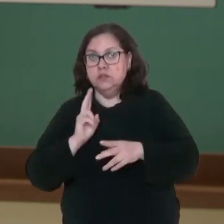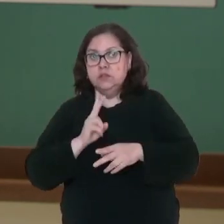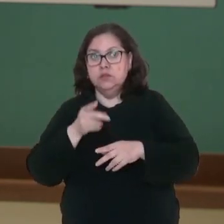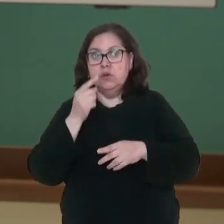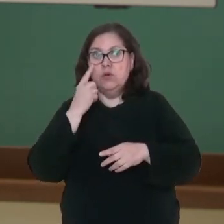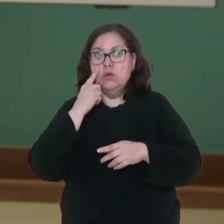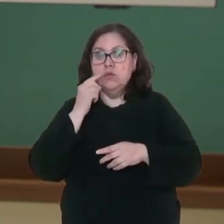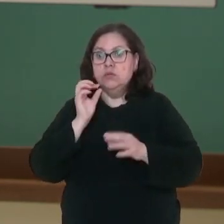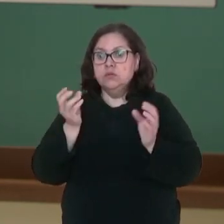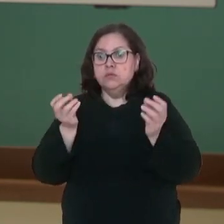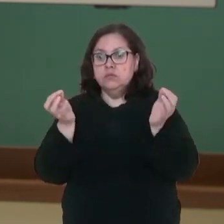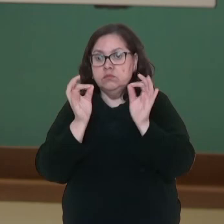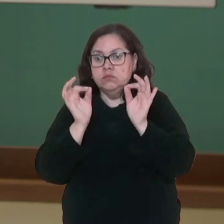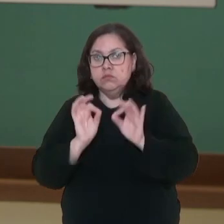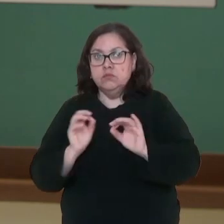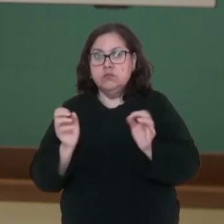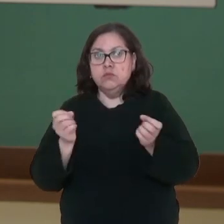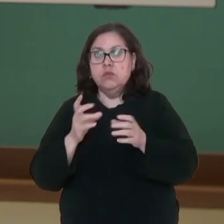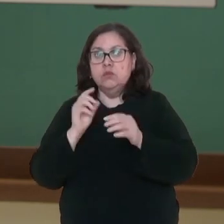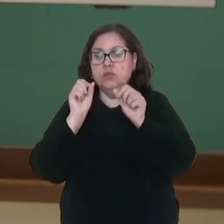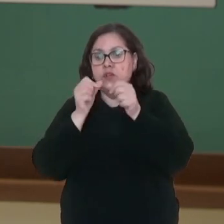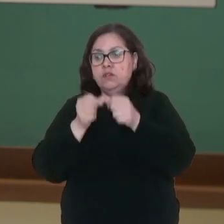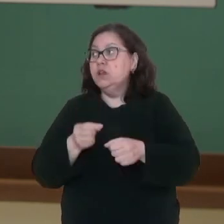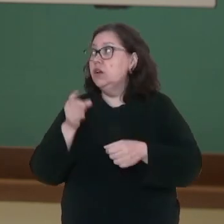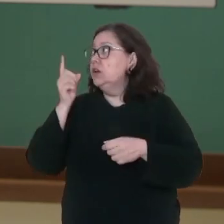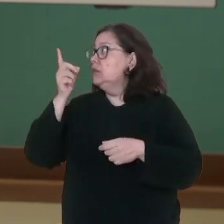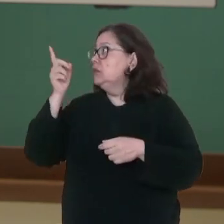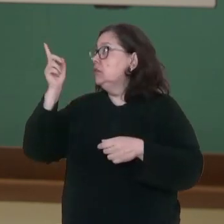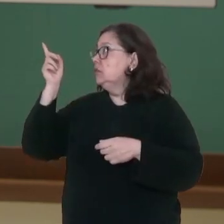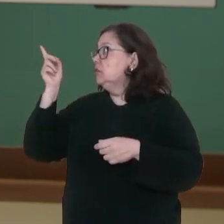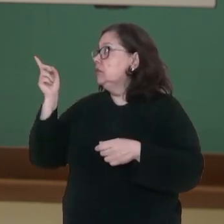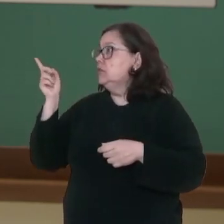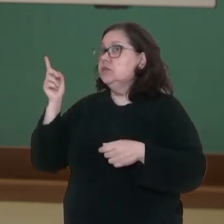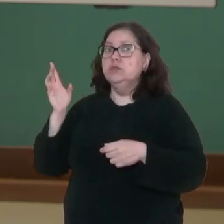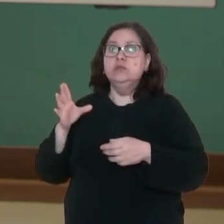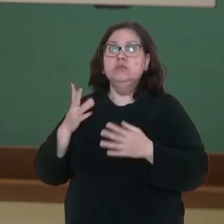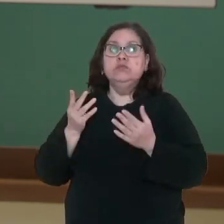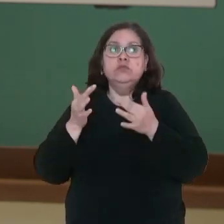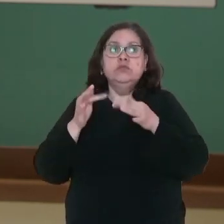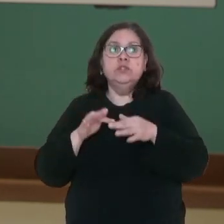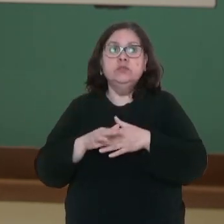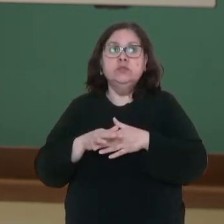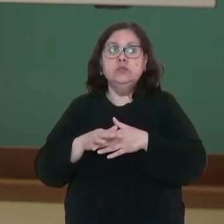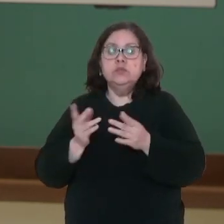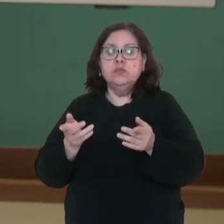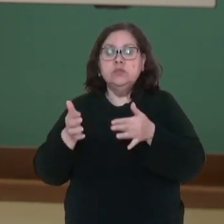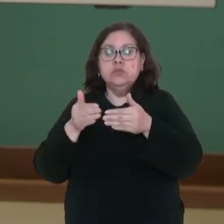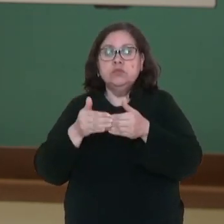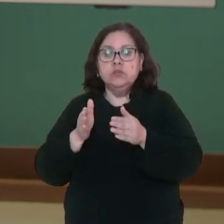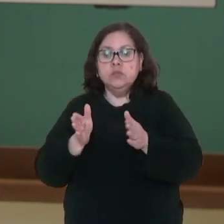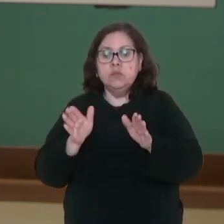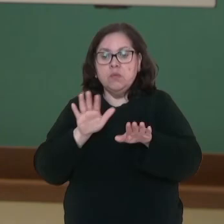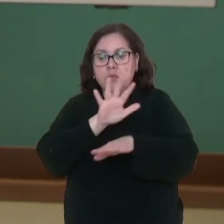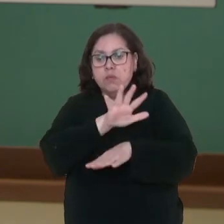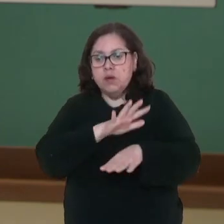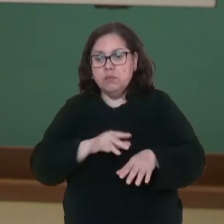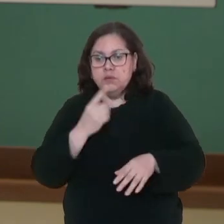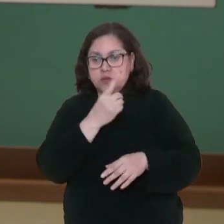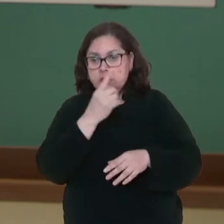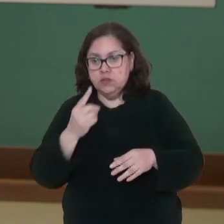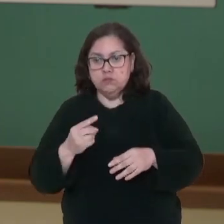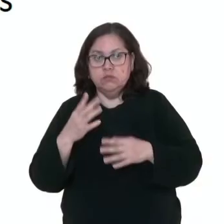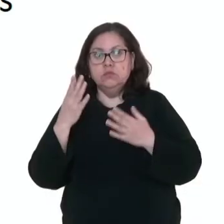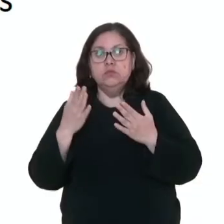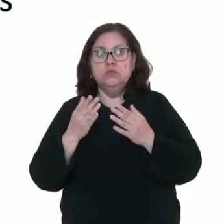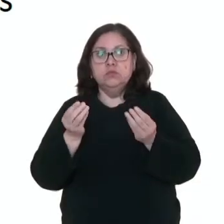A resolução disso, como que vai ficar, tá? E, enfim, né, ao concluir o mapa de cada um dos